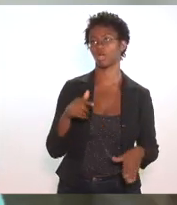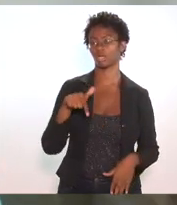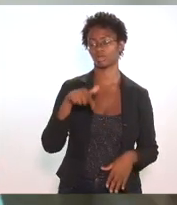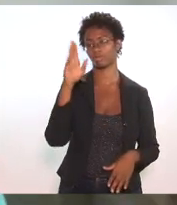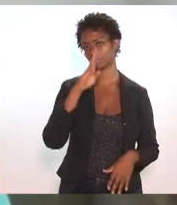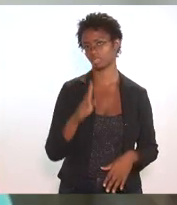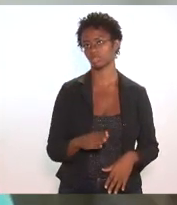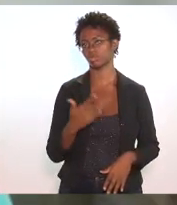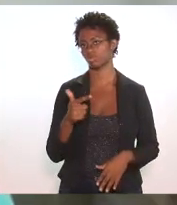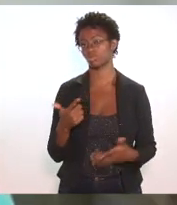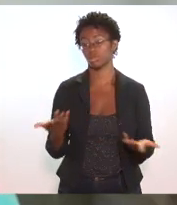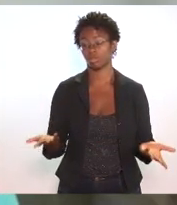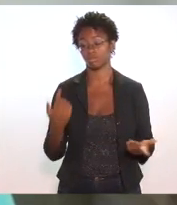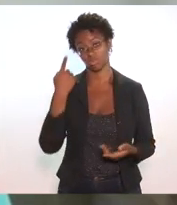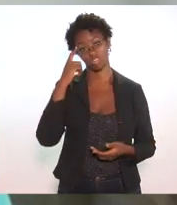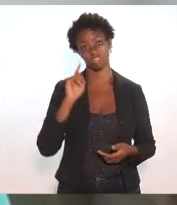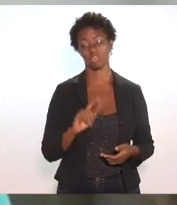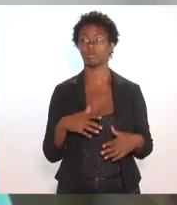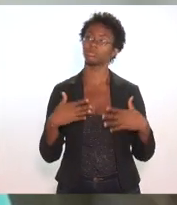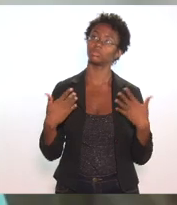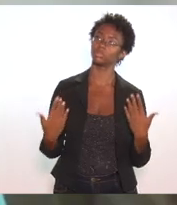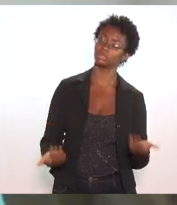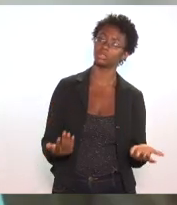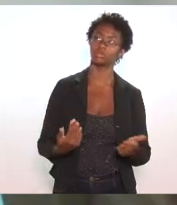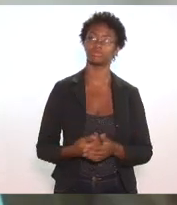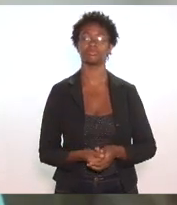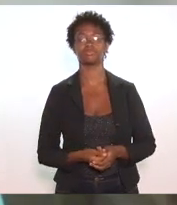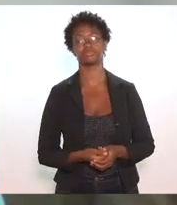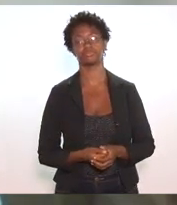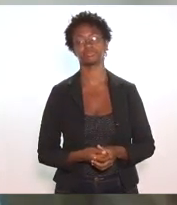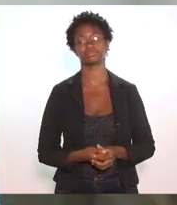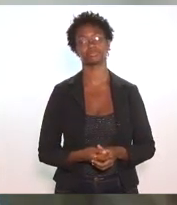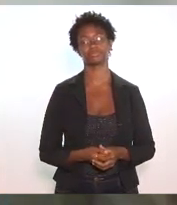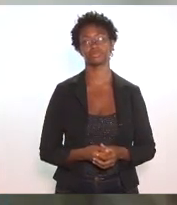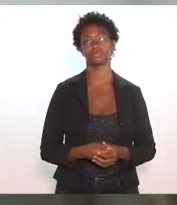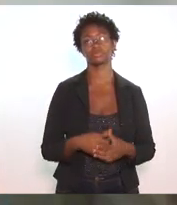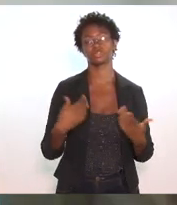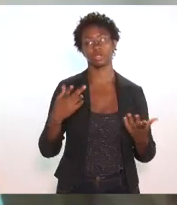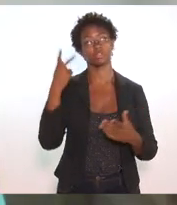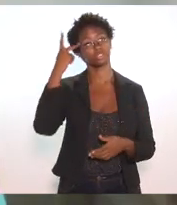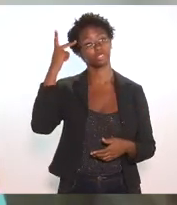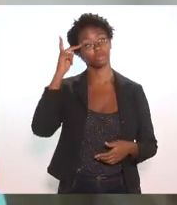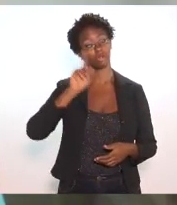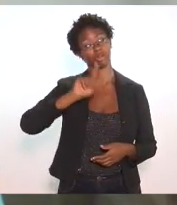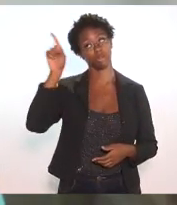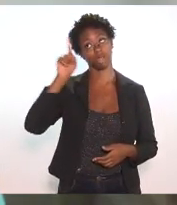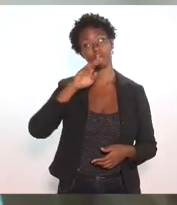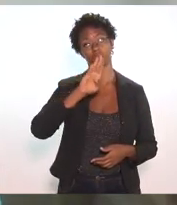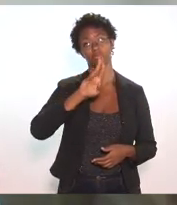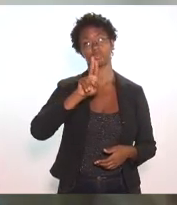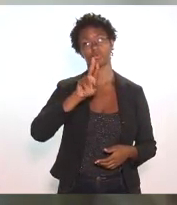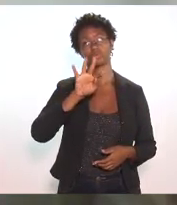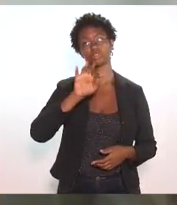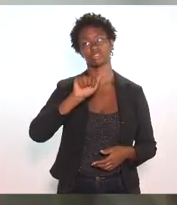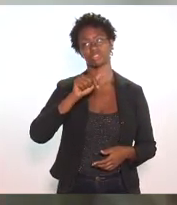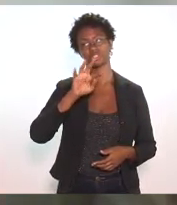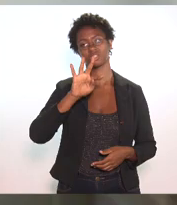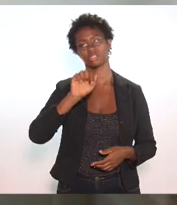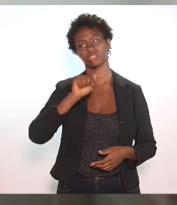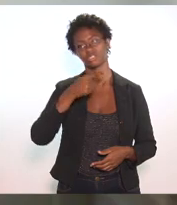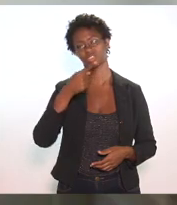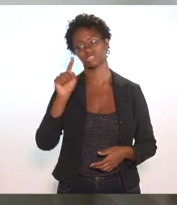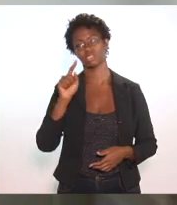Enfim, então é, querendo ou não, o Butantan que está sustentando em maior volume e, em segundo maior